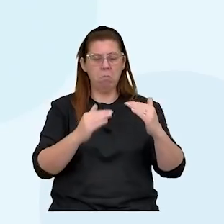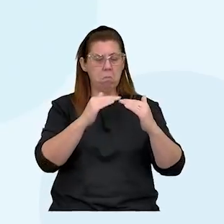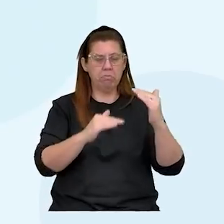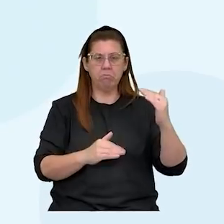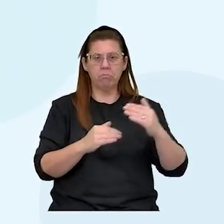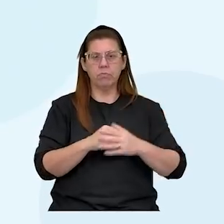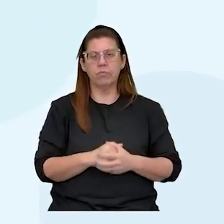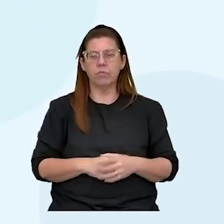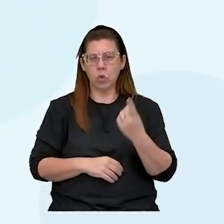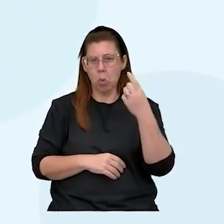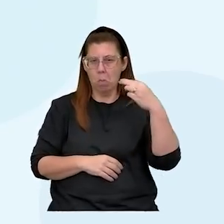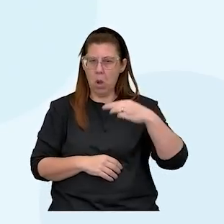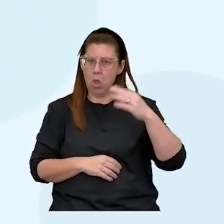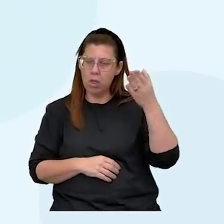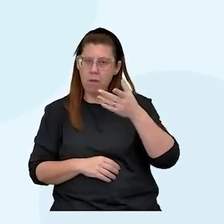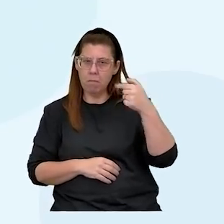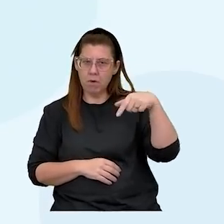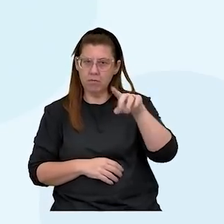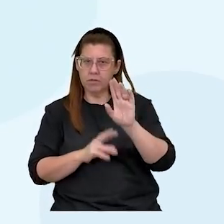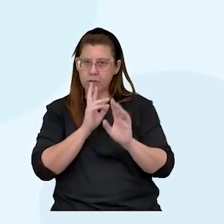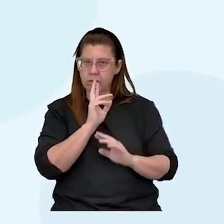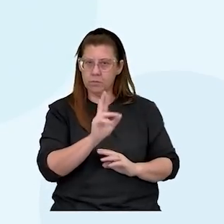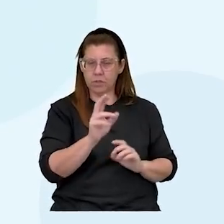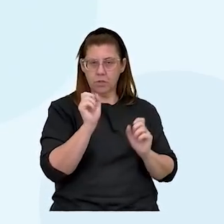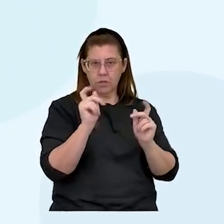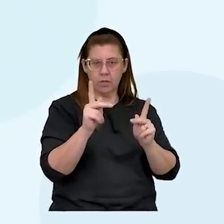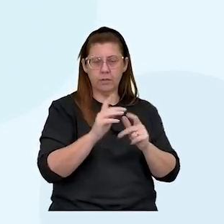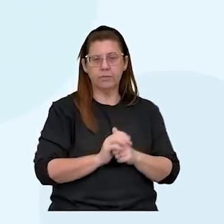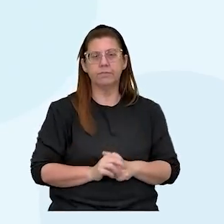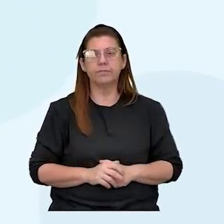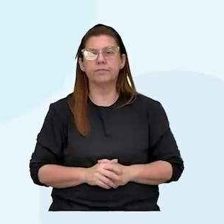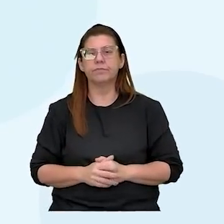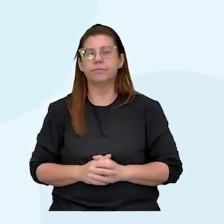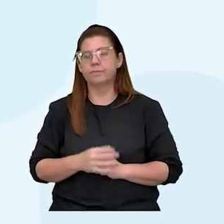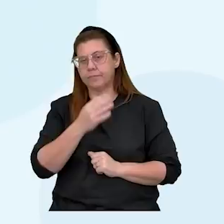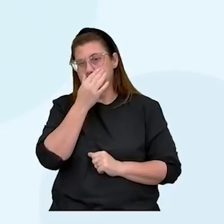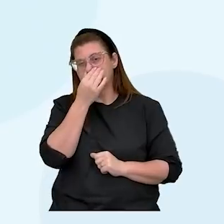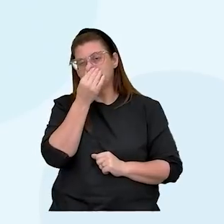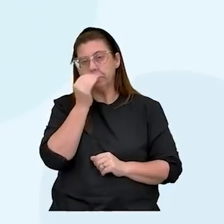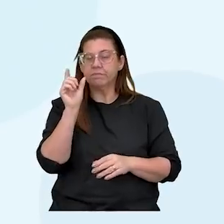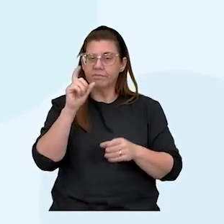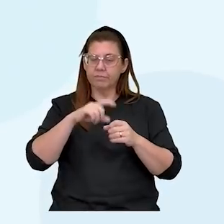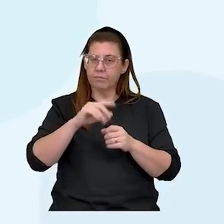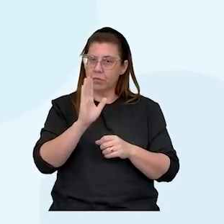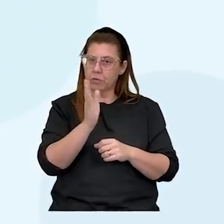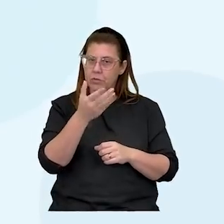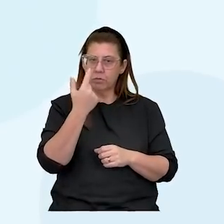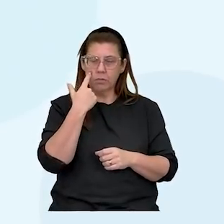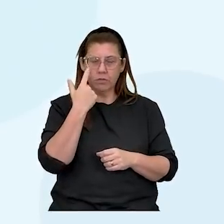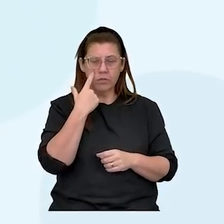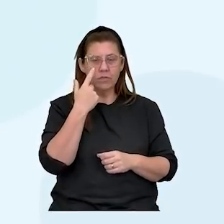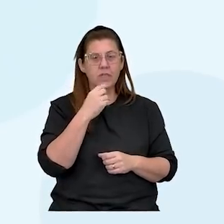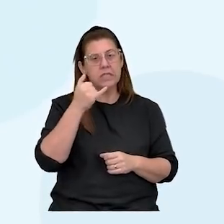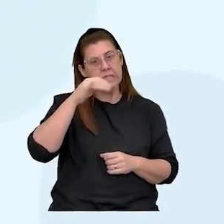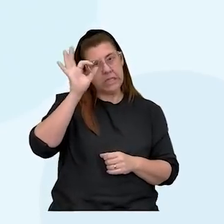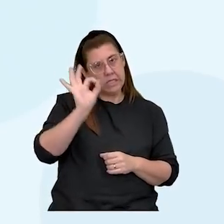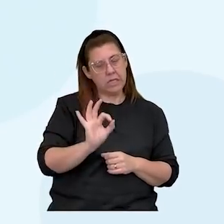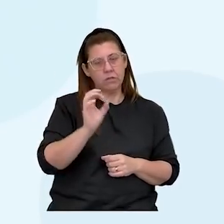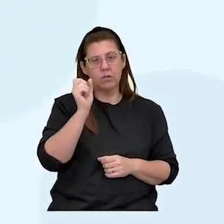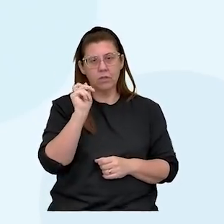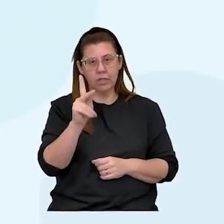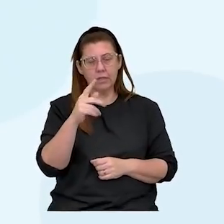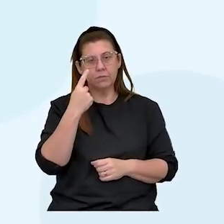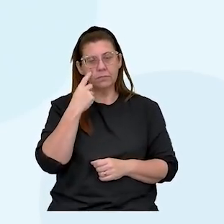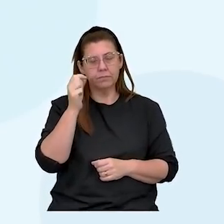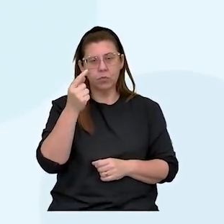vou dar 1 minuto e meio para vocês responderem aí. Vou deixar as 2 questões na tela e eu volto também um pouquinho no texto para vocês verificarem onde que está, tá bom?